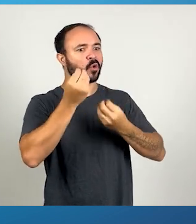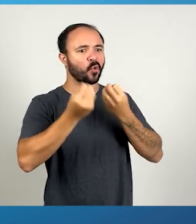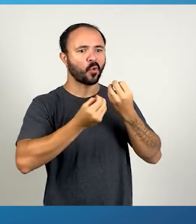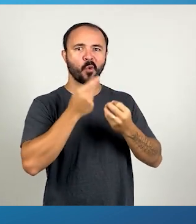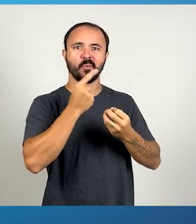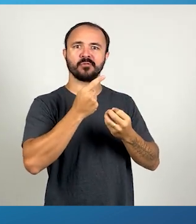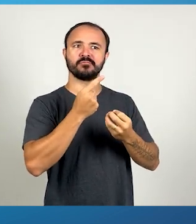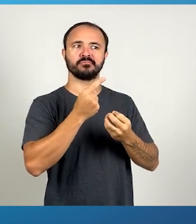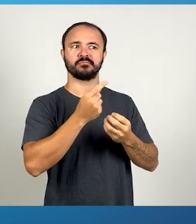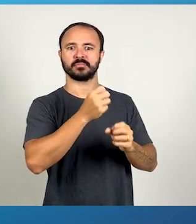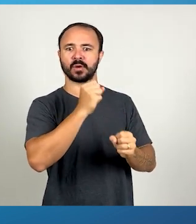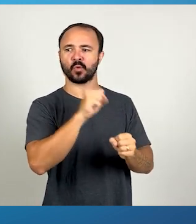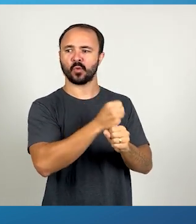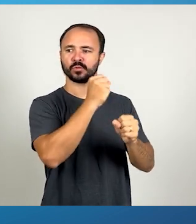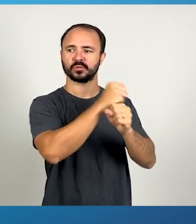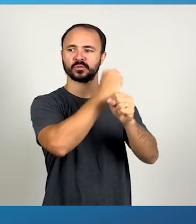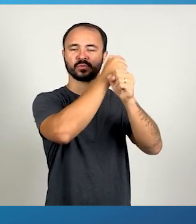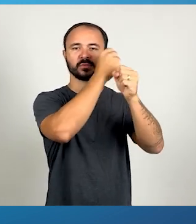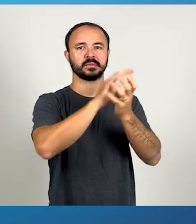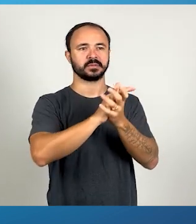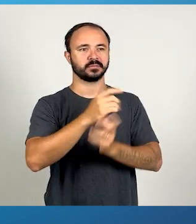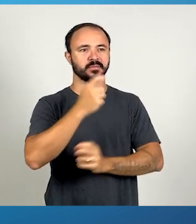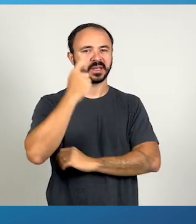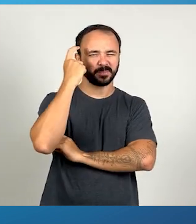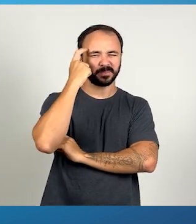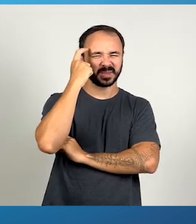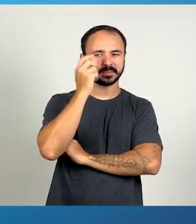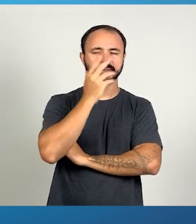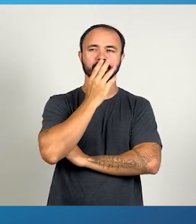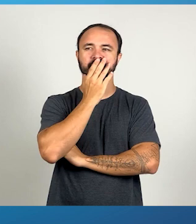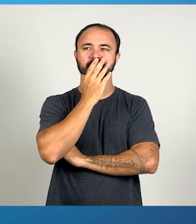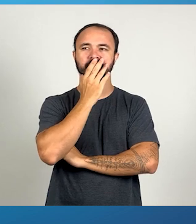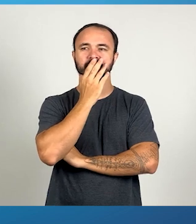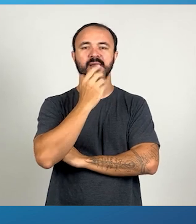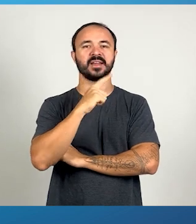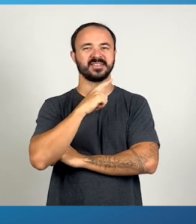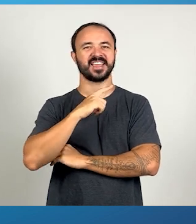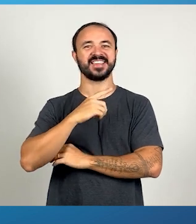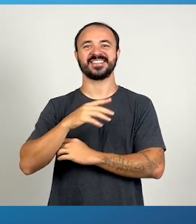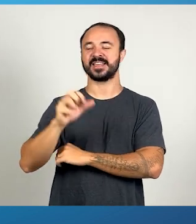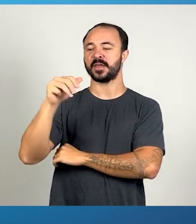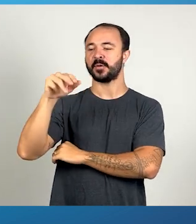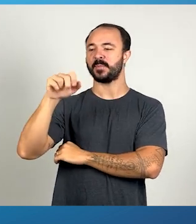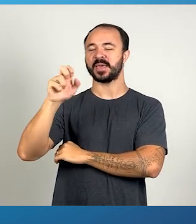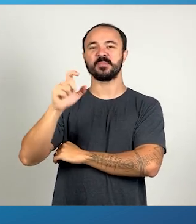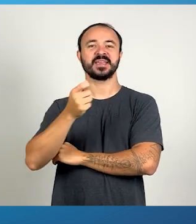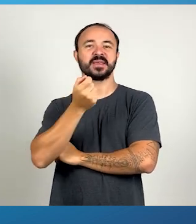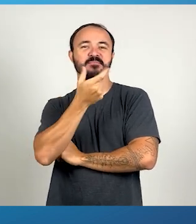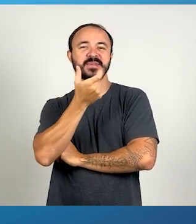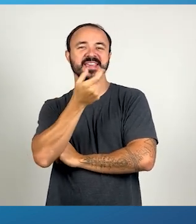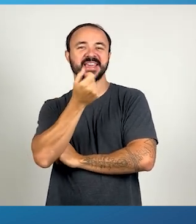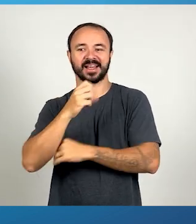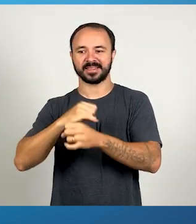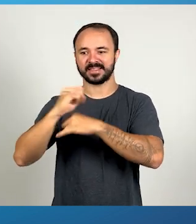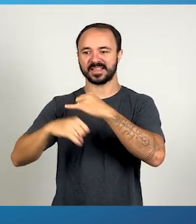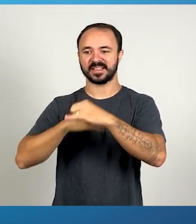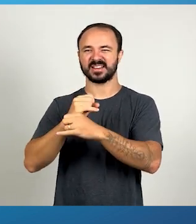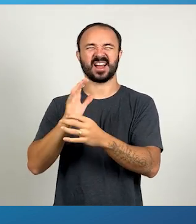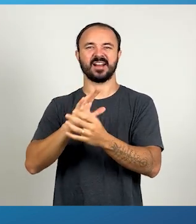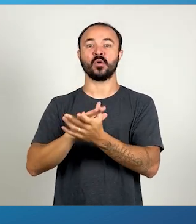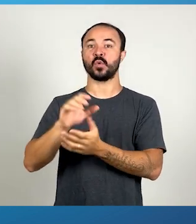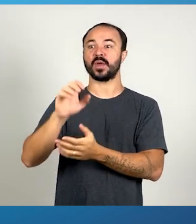Tem tanta teoria da conspiração, tem até memes, na internet. Foram os